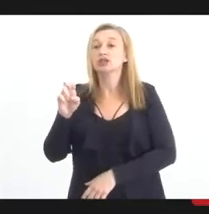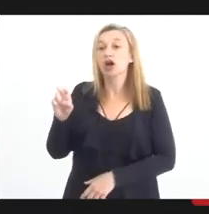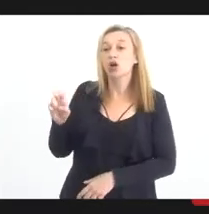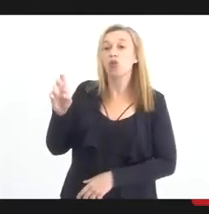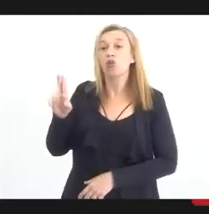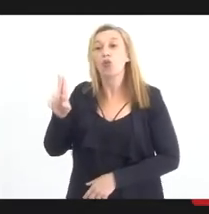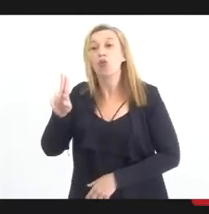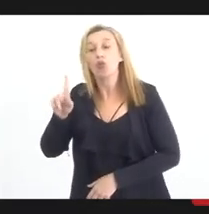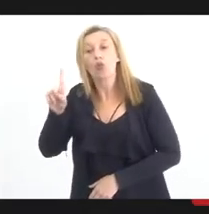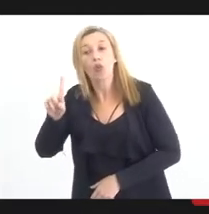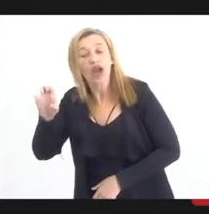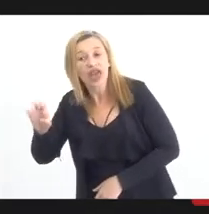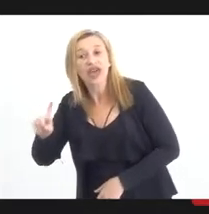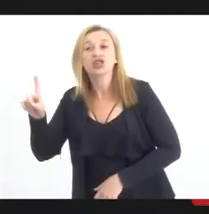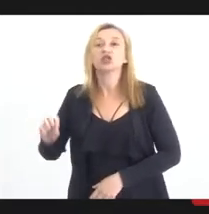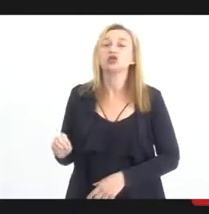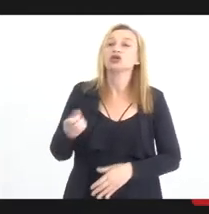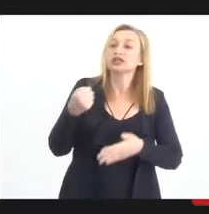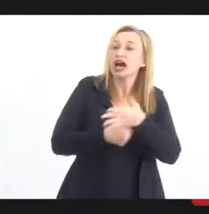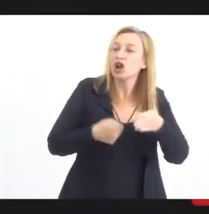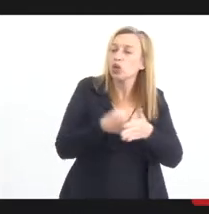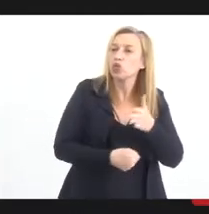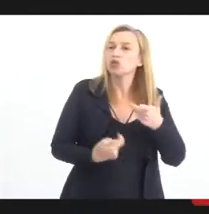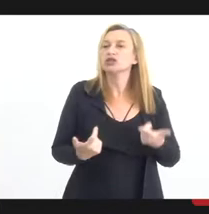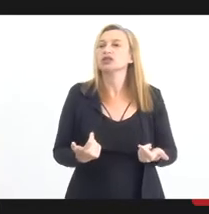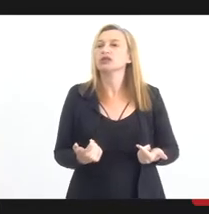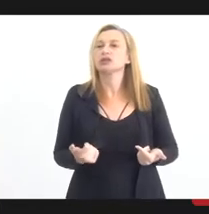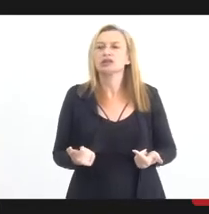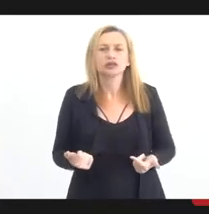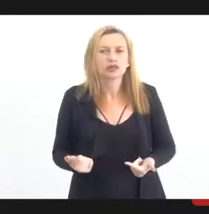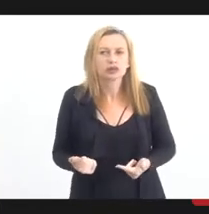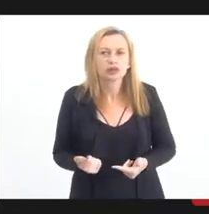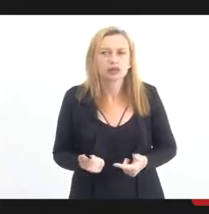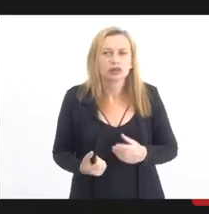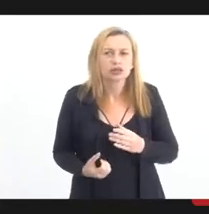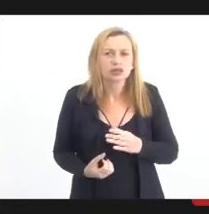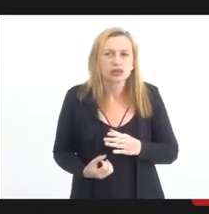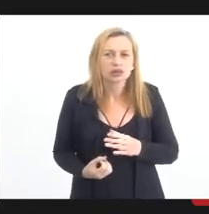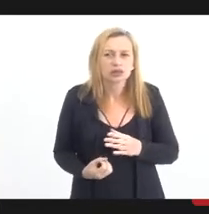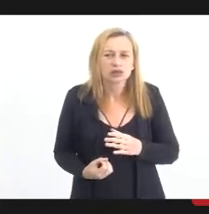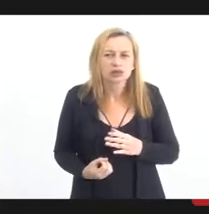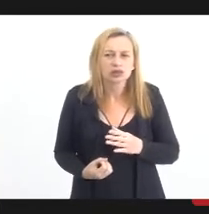participei muito da luta para a criação da